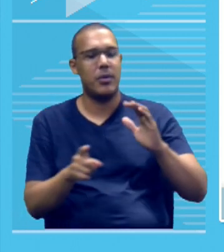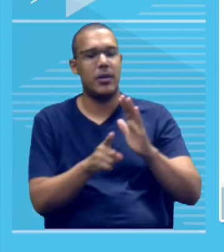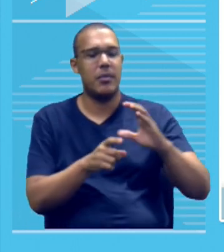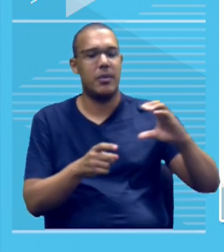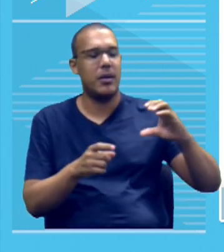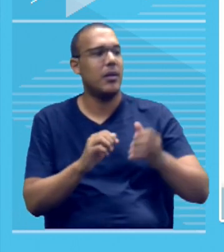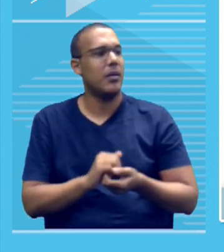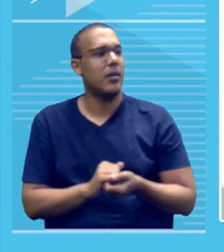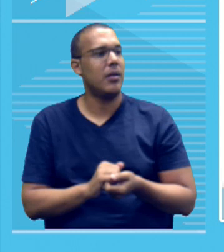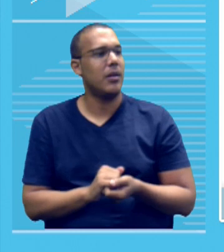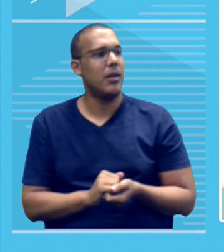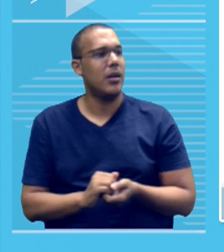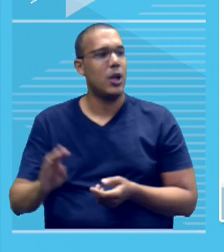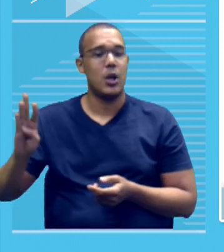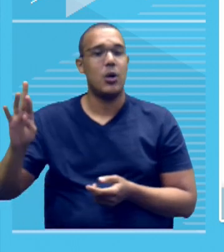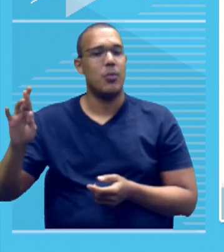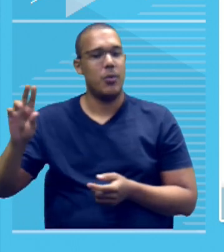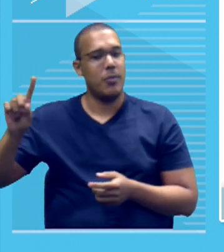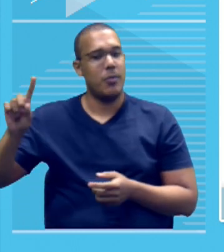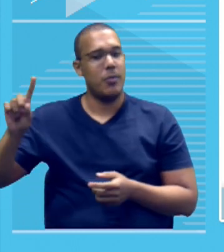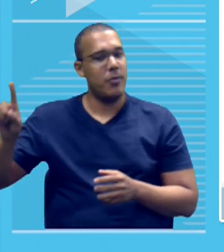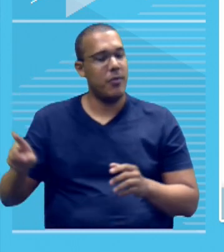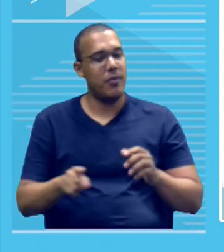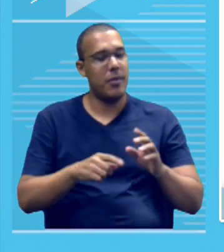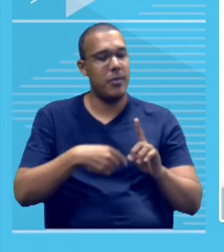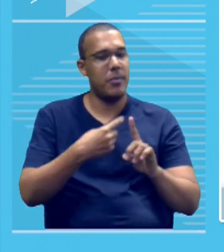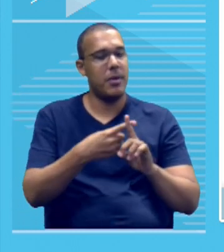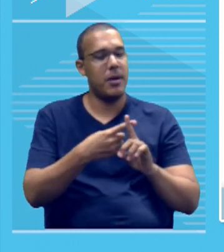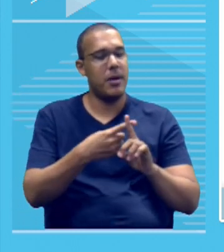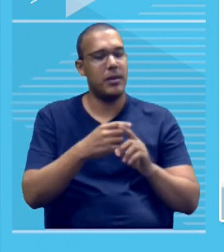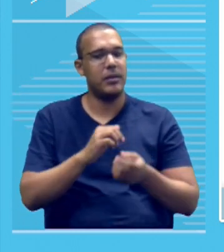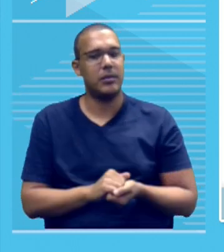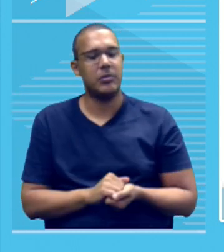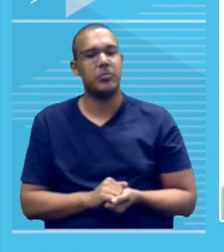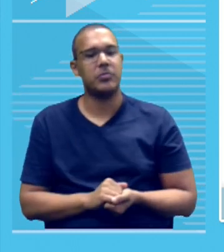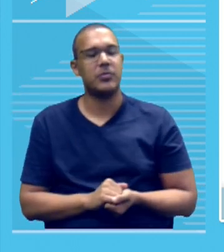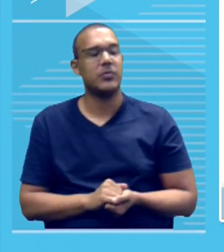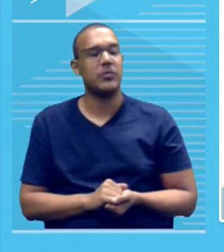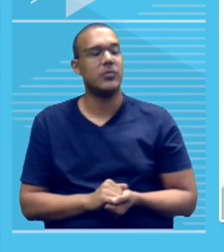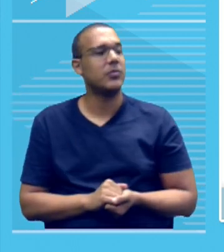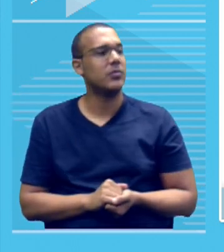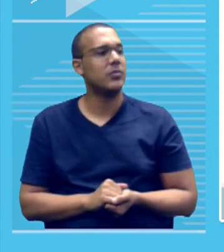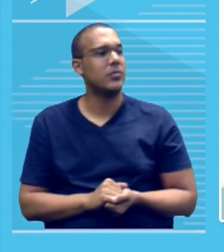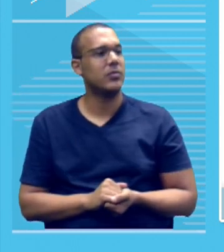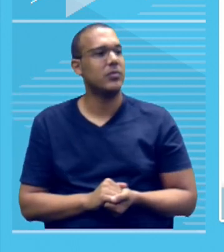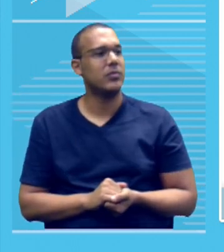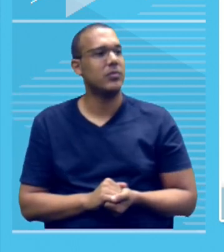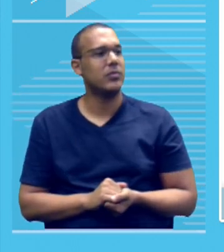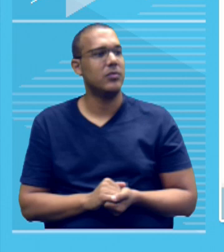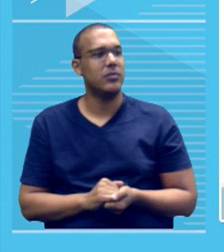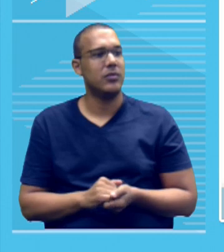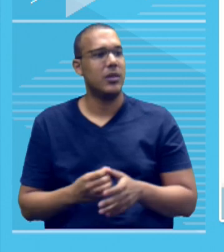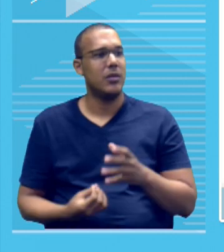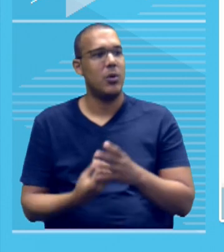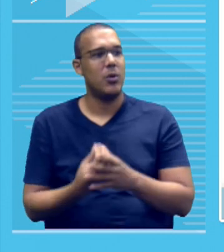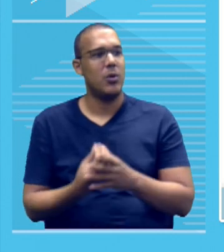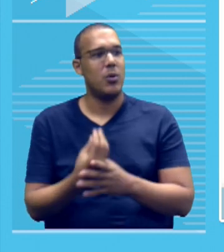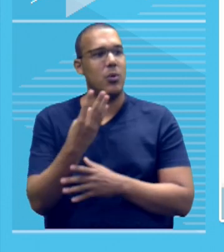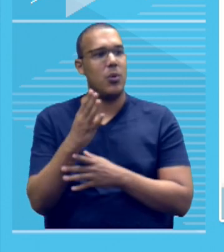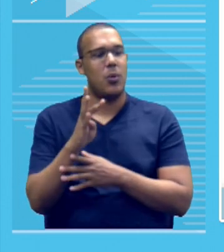E o bromo é que vai para o mais hidrogenado. Isso aqui é uma exceção à regra. Exceção à regra. Então, forma aí um bromo